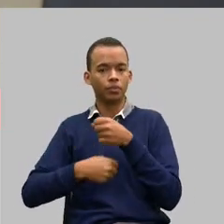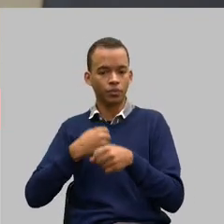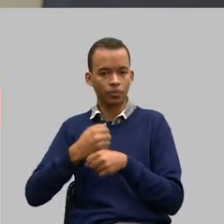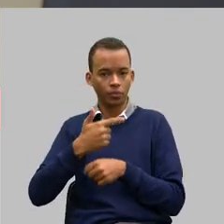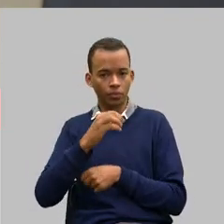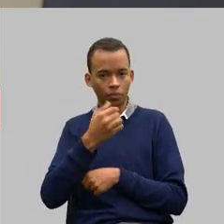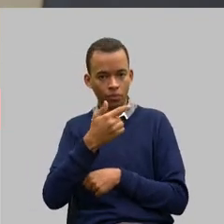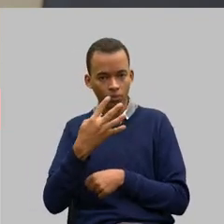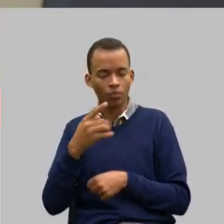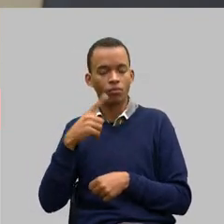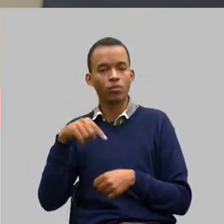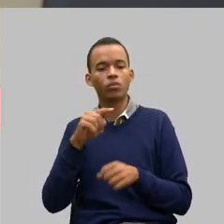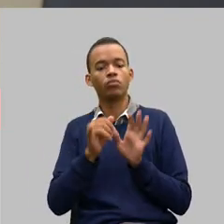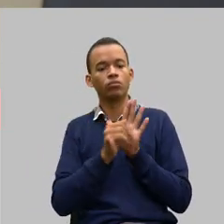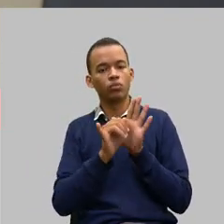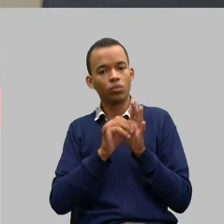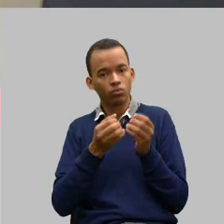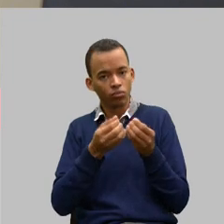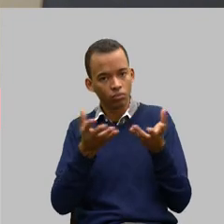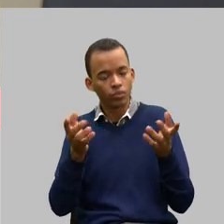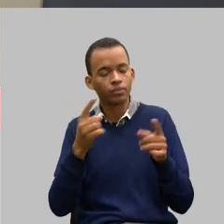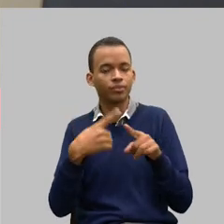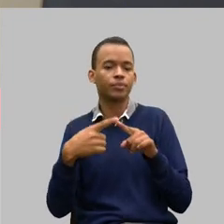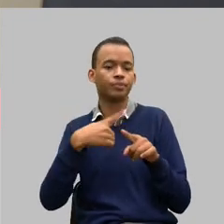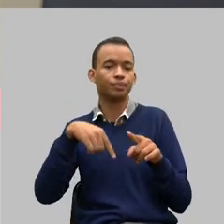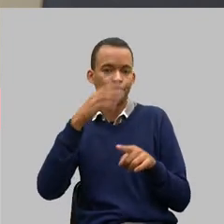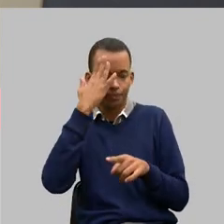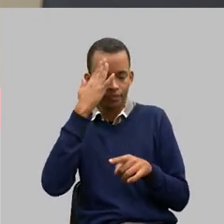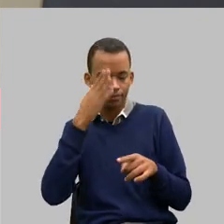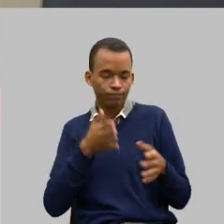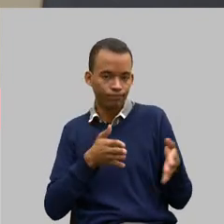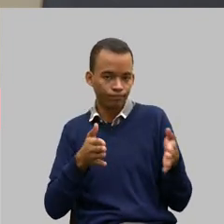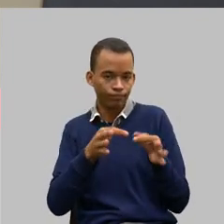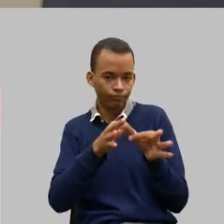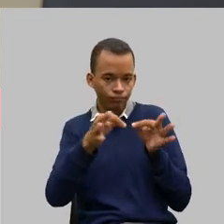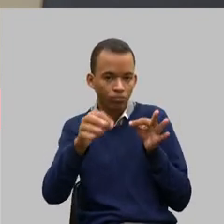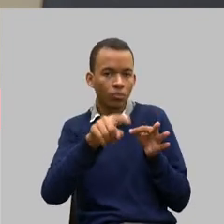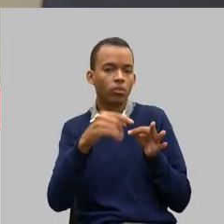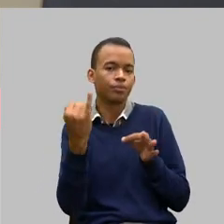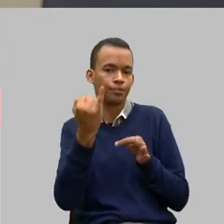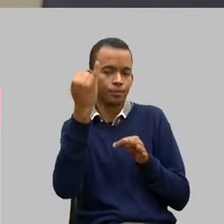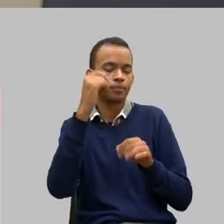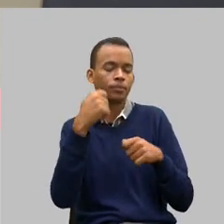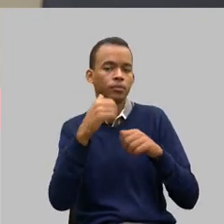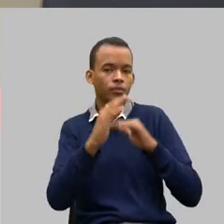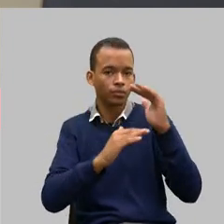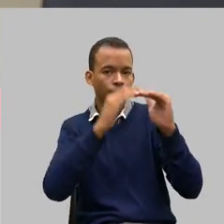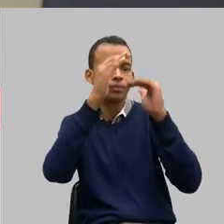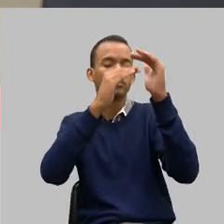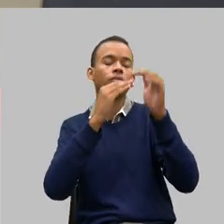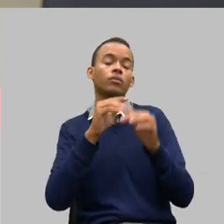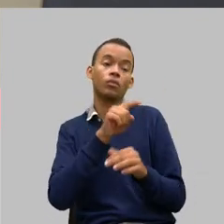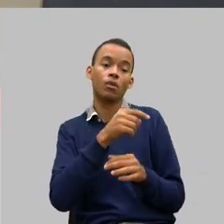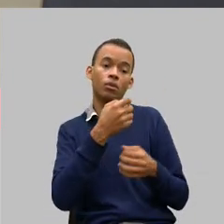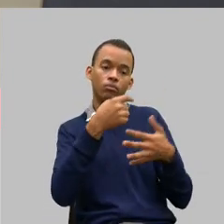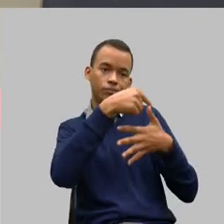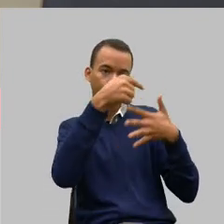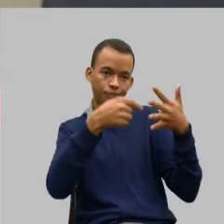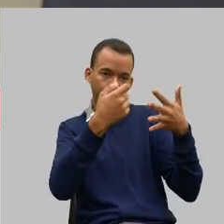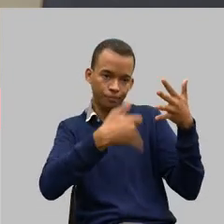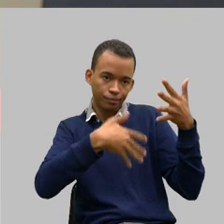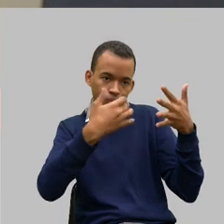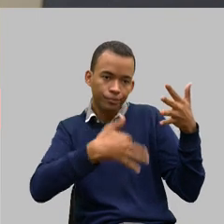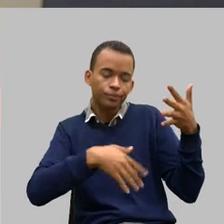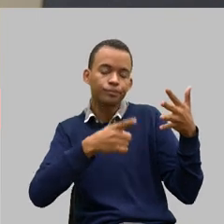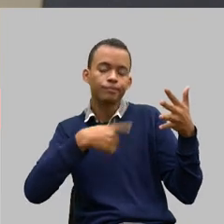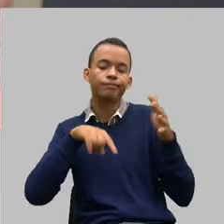trecho então um avanço importante pros demais que você se referiu né a gente não tem ainda projeto né E como eu até mencionei com